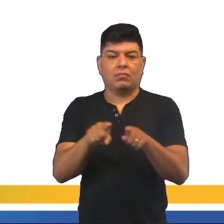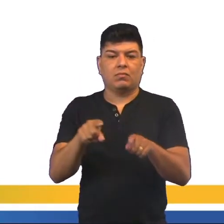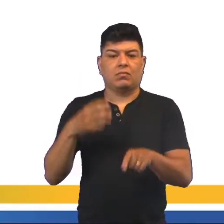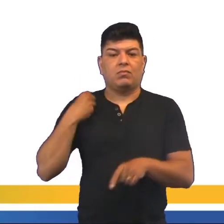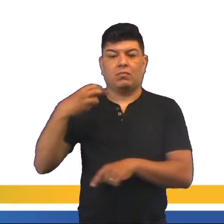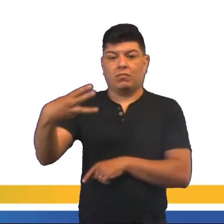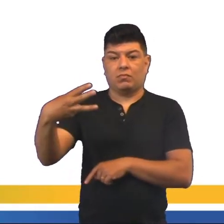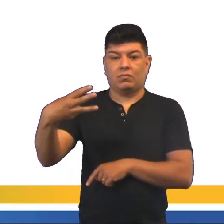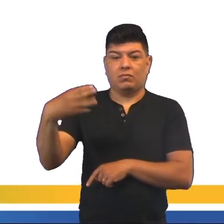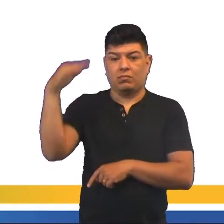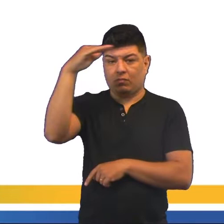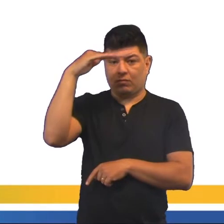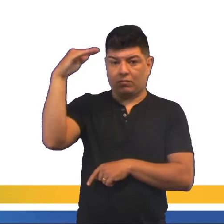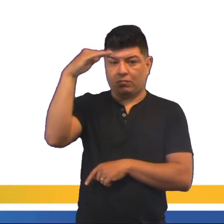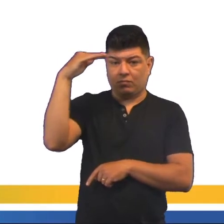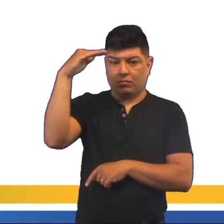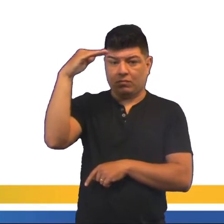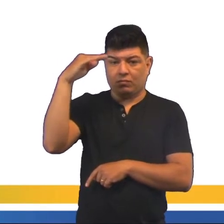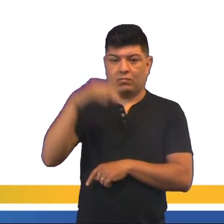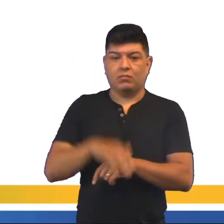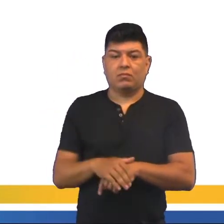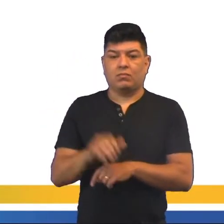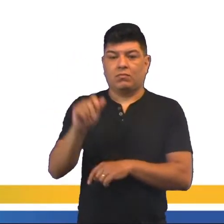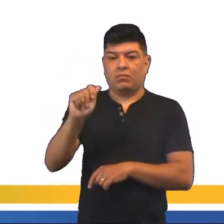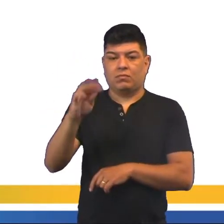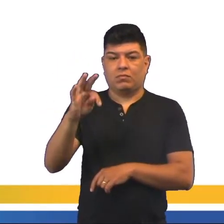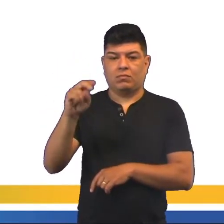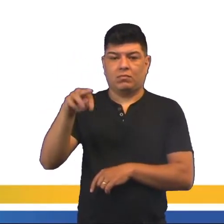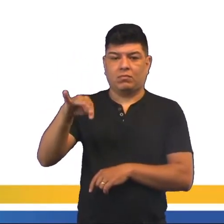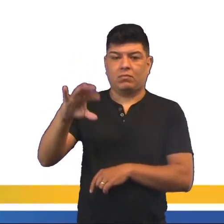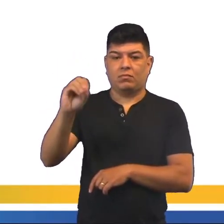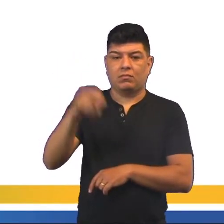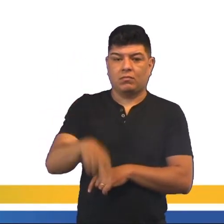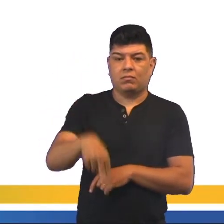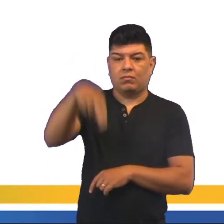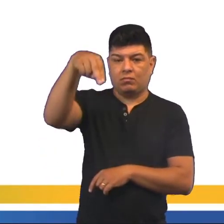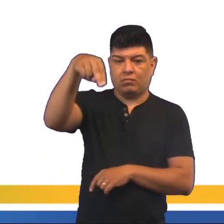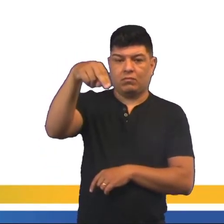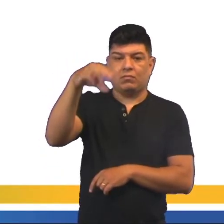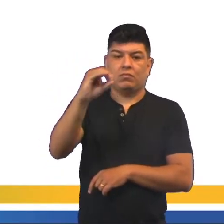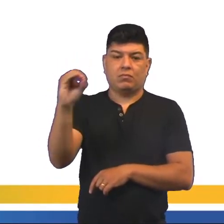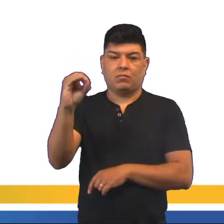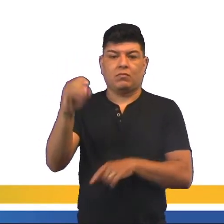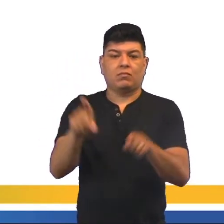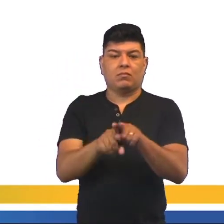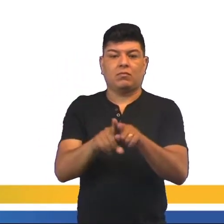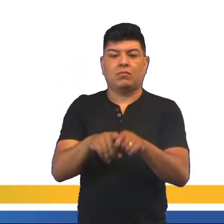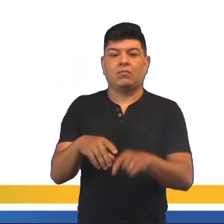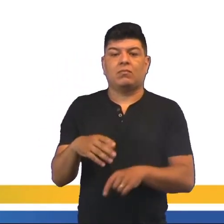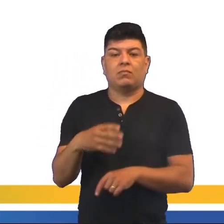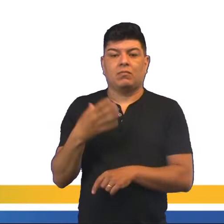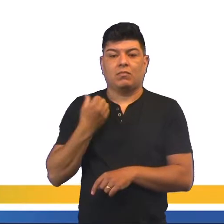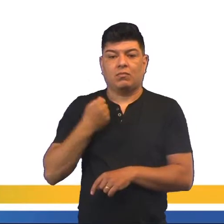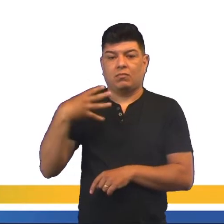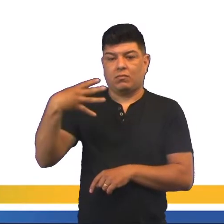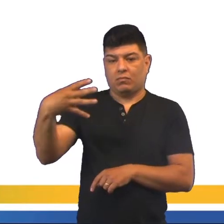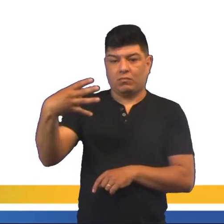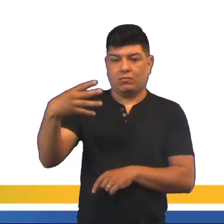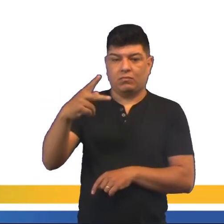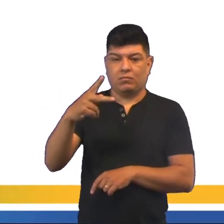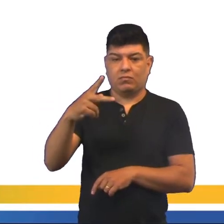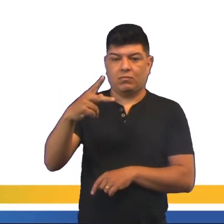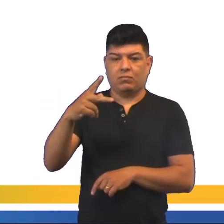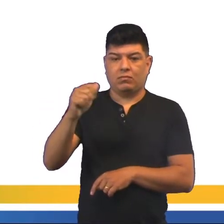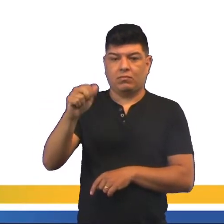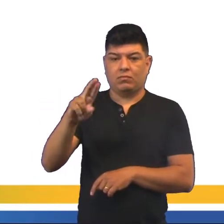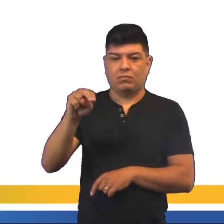parte em cima de rosa, Atlântico Nordeste Ocidental, número 4, Parnaíba,